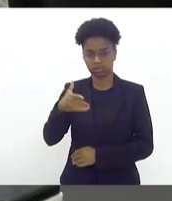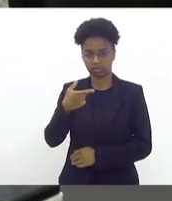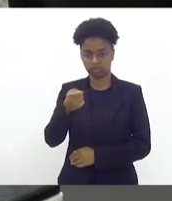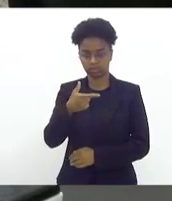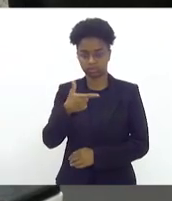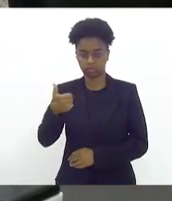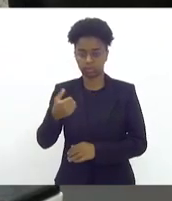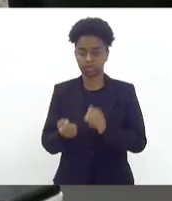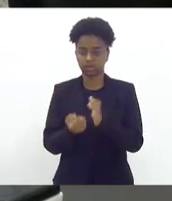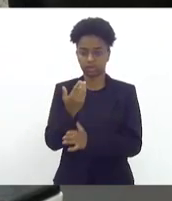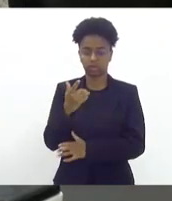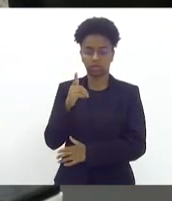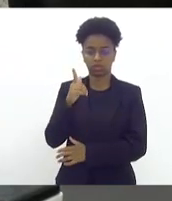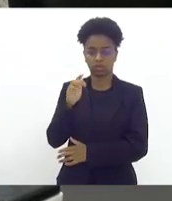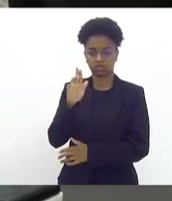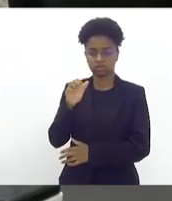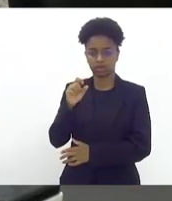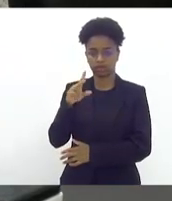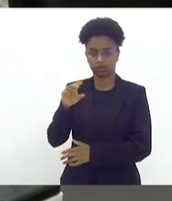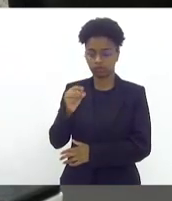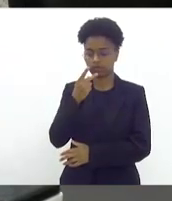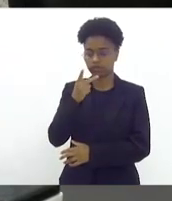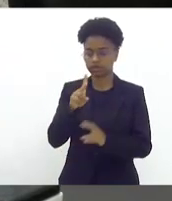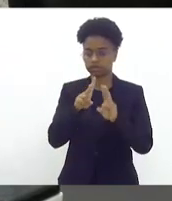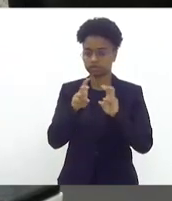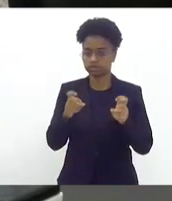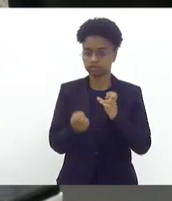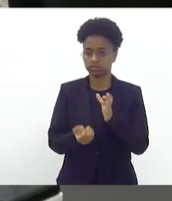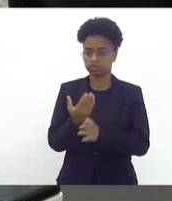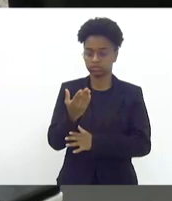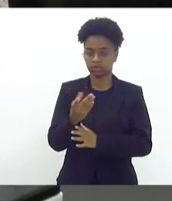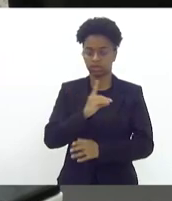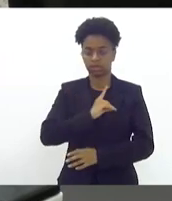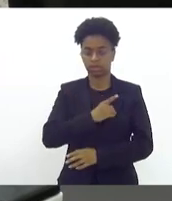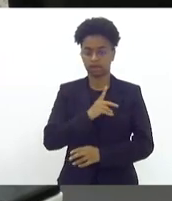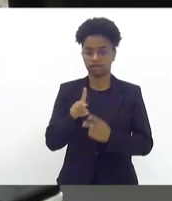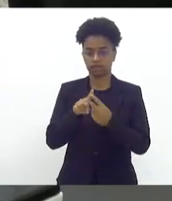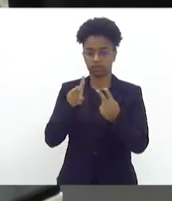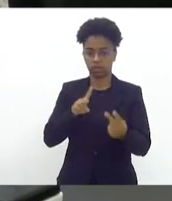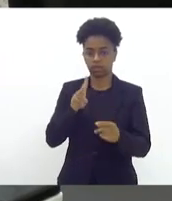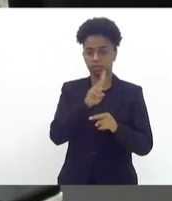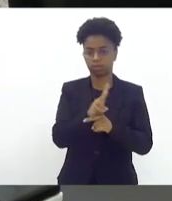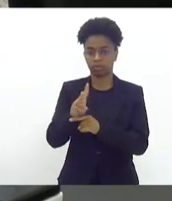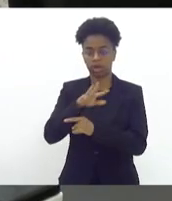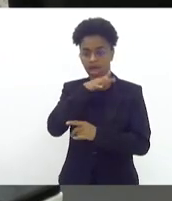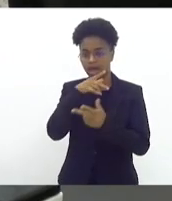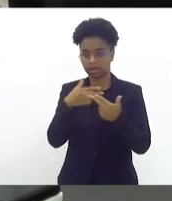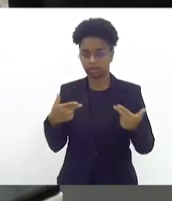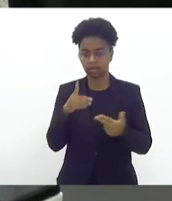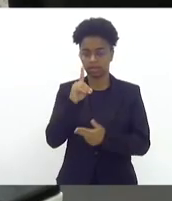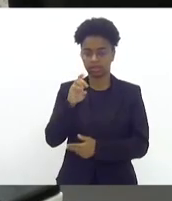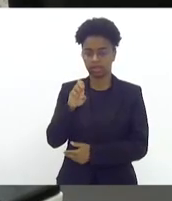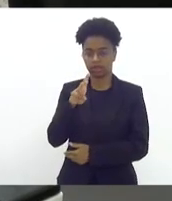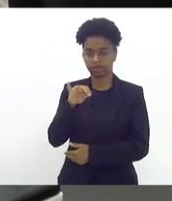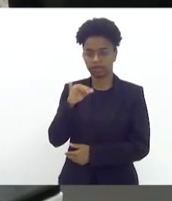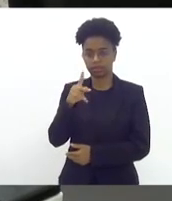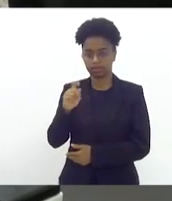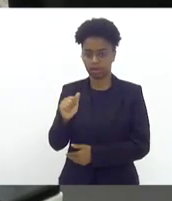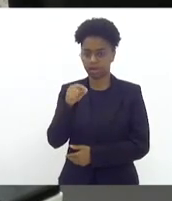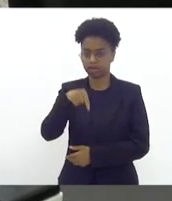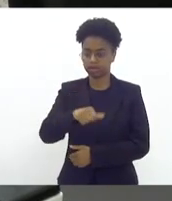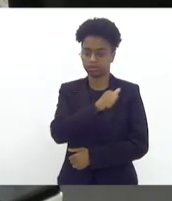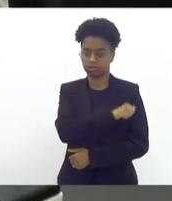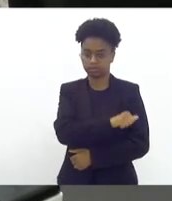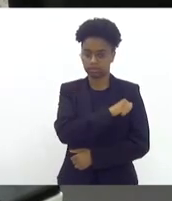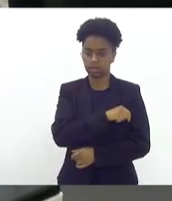Gustavo Schmidt, que dispõe sobre a criação da Delegacia Virtual de Proteção Animal, DEVIPA, no estado do Rio de Janeiro,